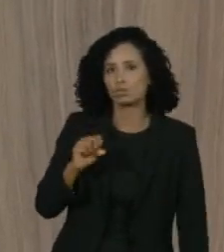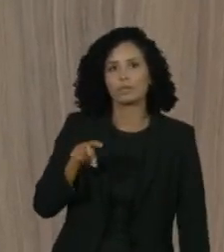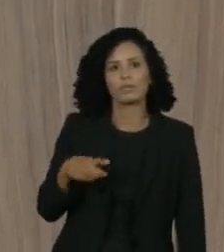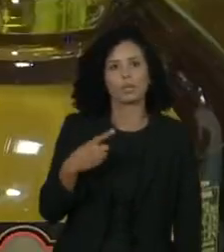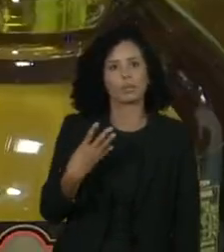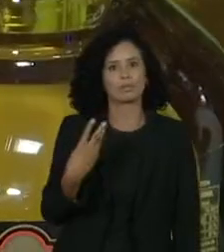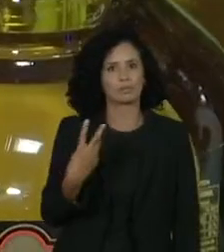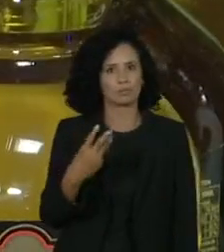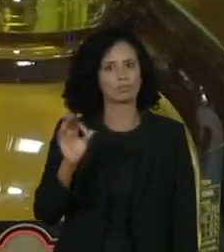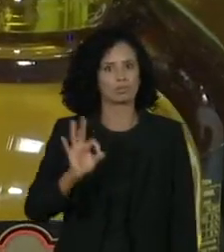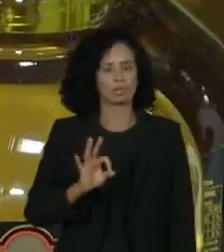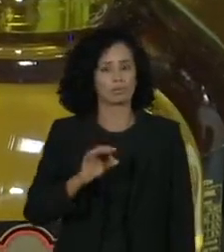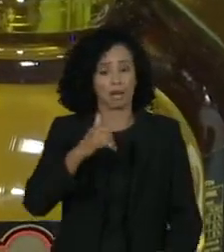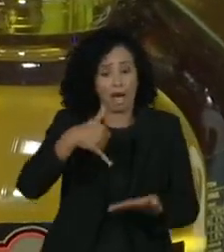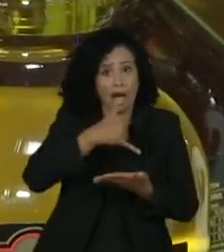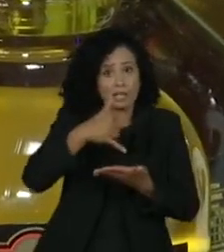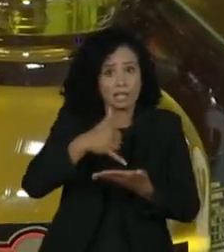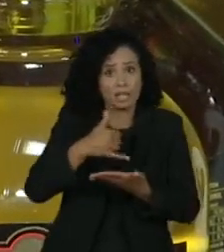18,43%, o azeite,